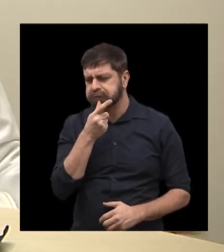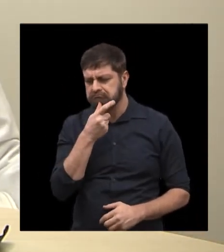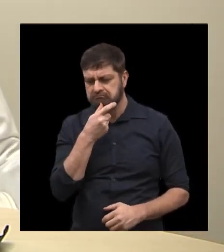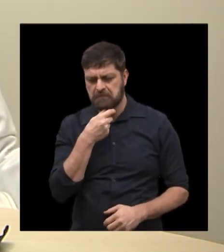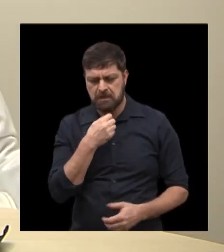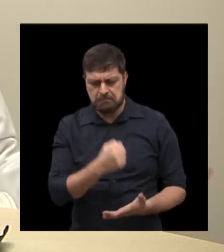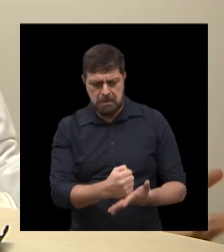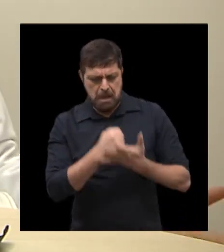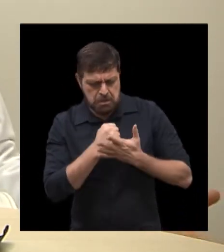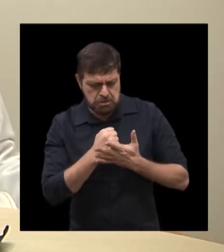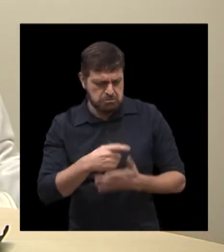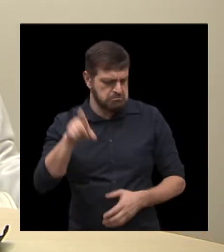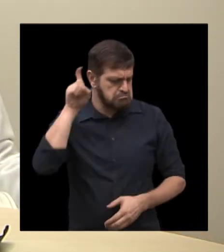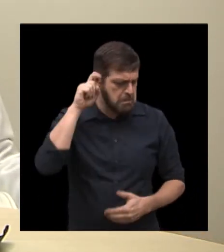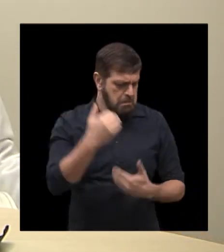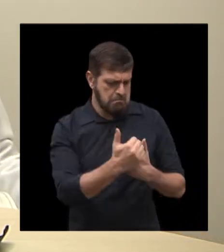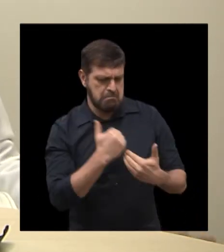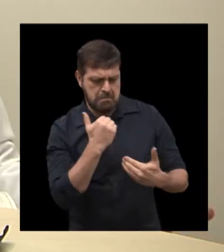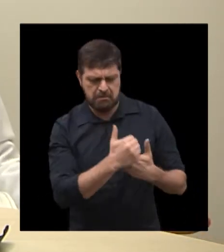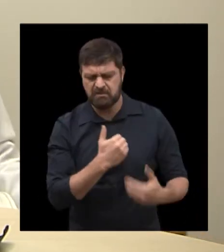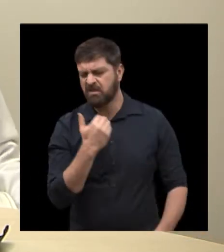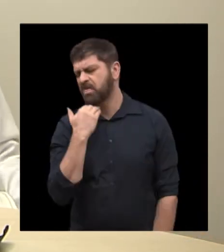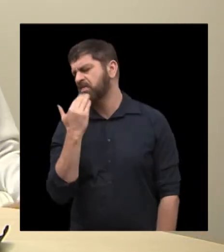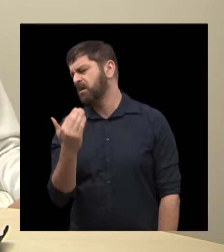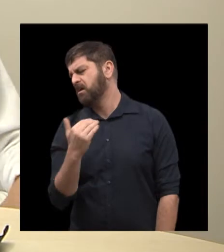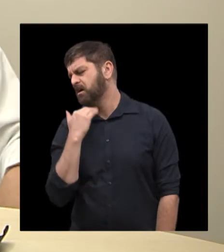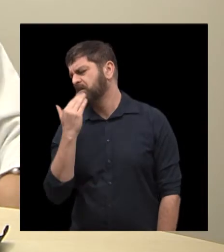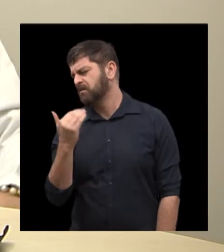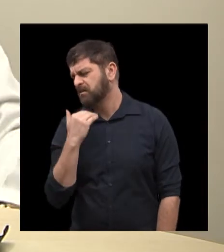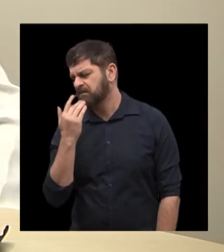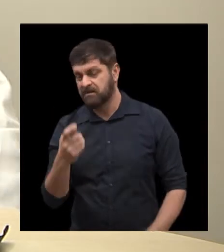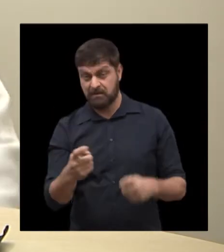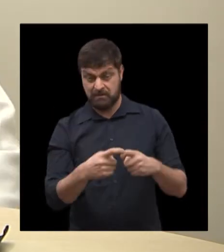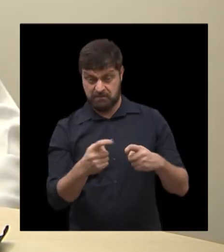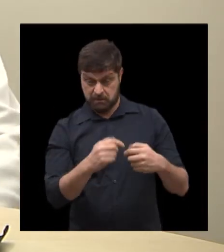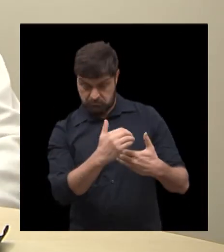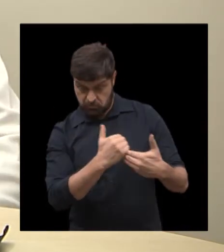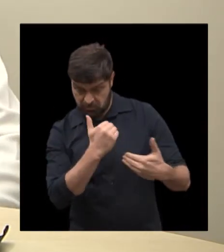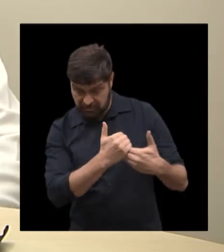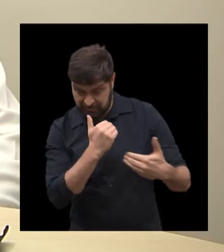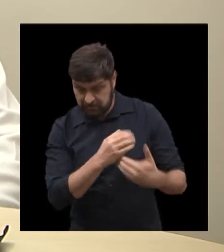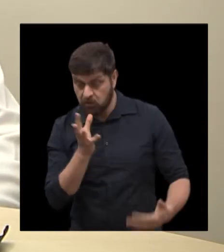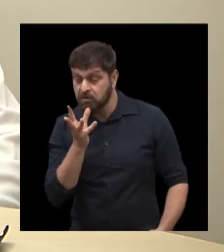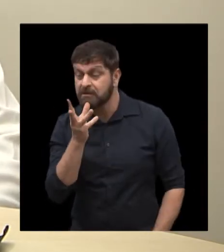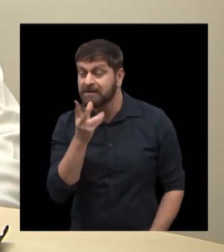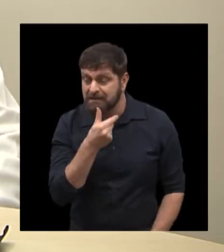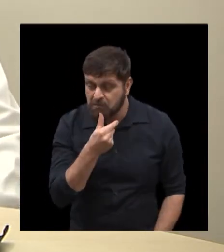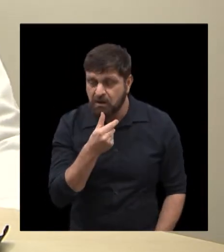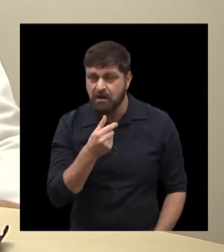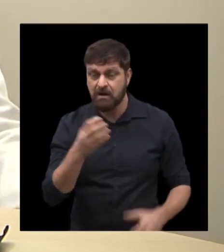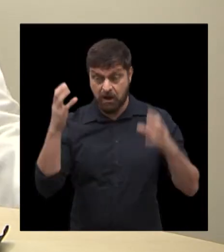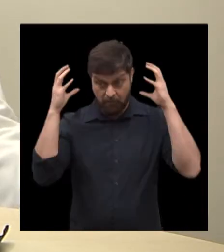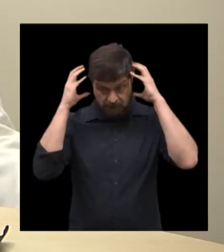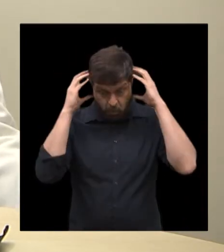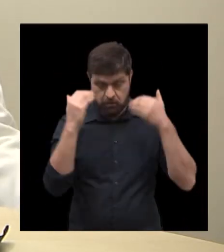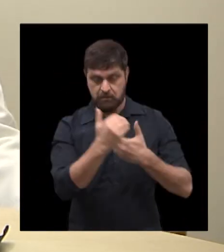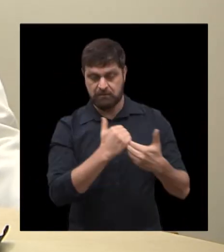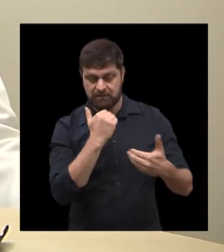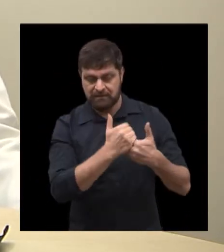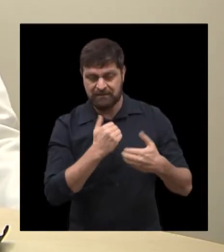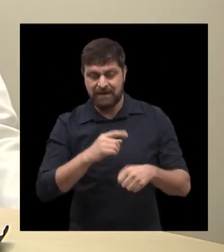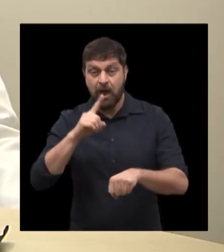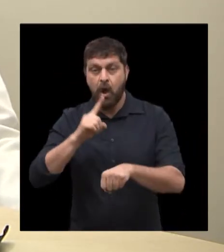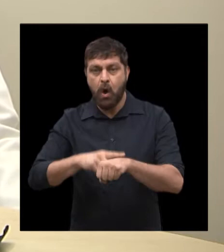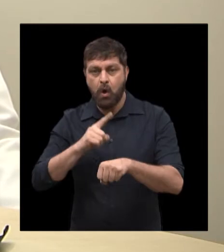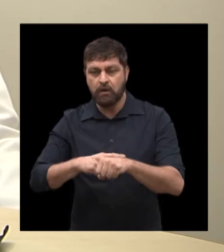uma ajuda, procurar uma orientação, o auxílio médico, a orientação fonoaudiológica, esse tempo de